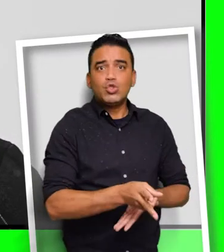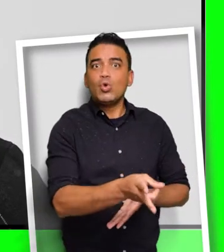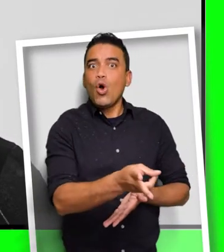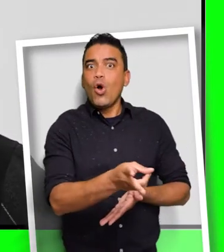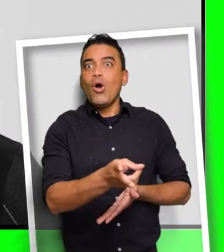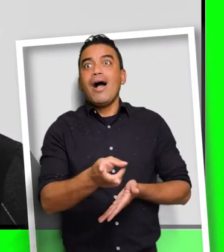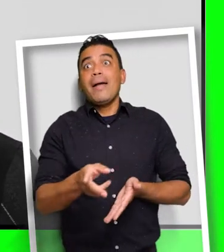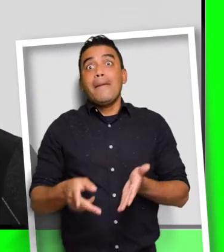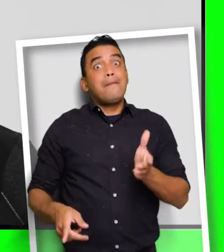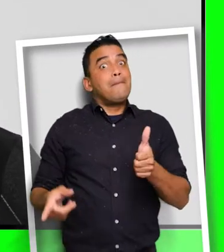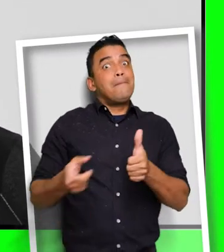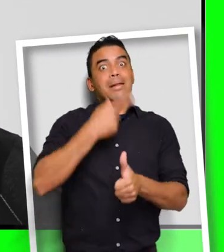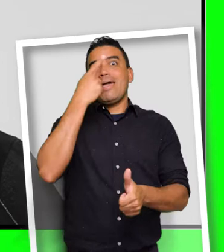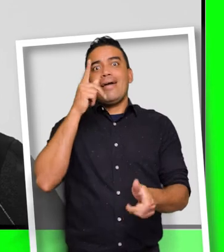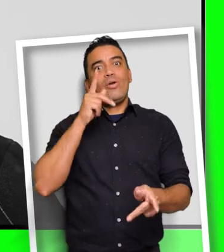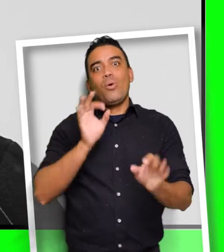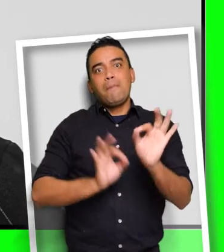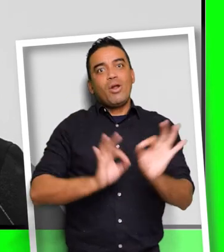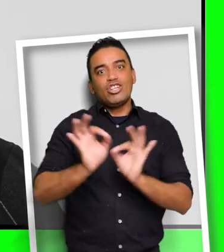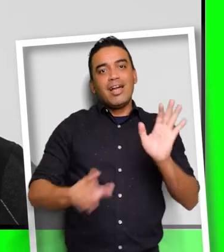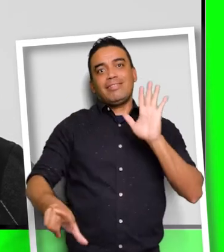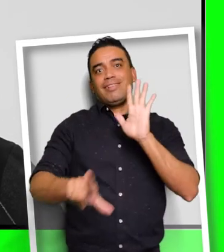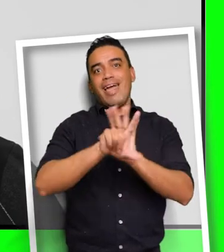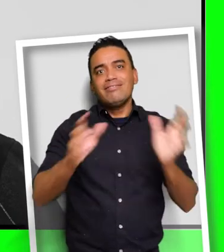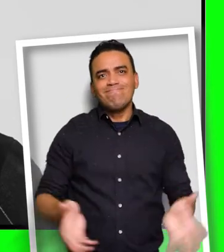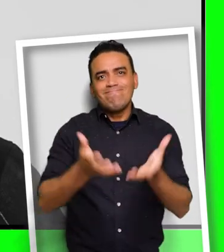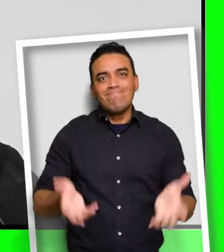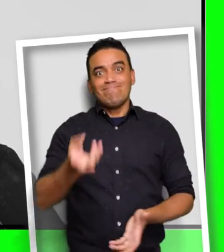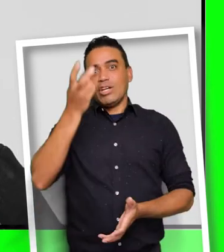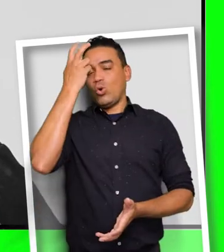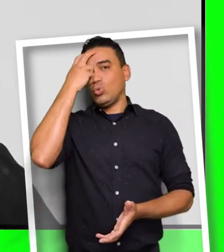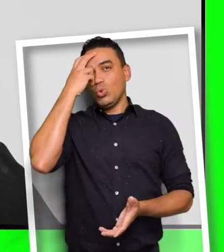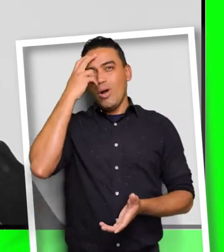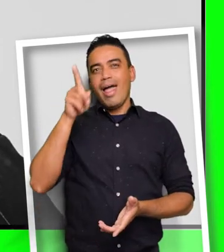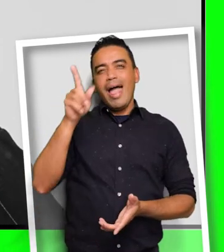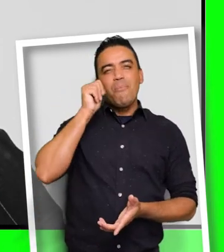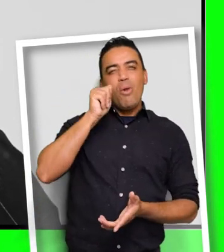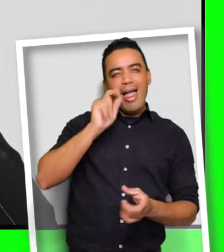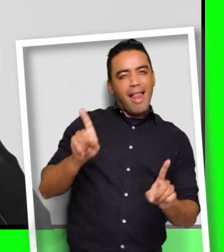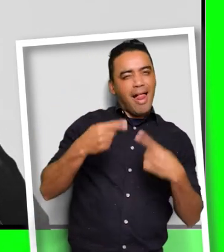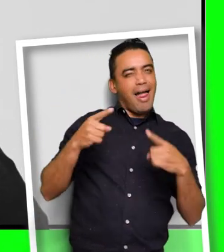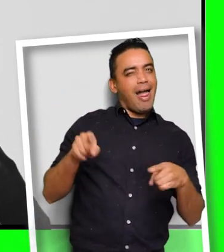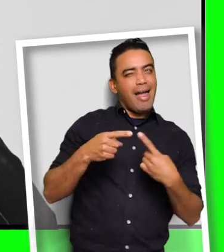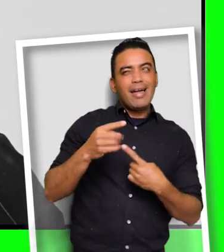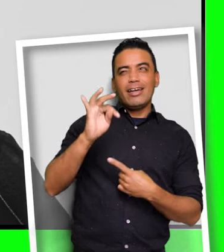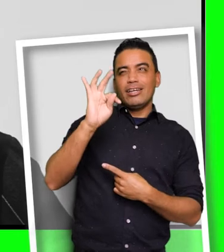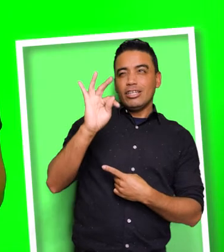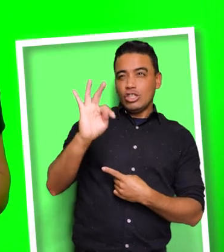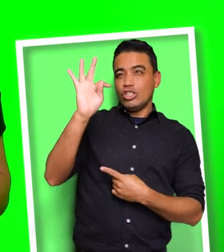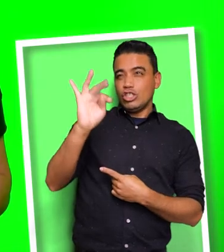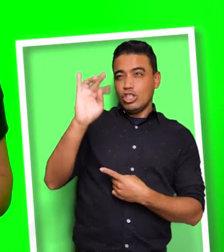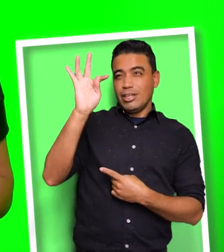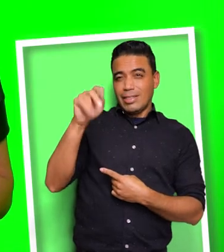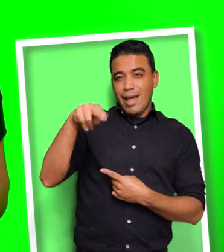fizemos, mandamos um primeiro projeto para a Lei de Incentivo à Cultura, muito provocados pela Titani. Ela dizia, gente, ninguém está fazendo